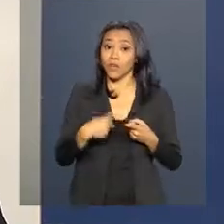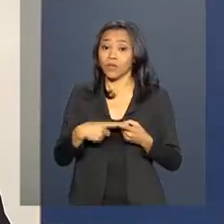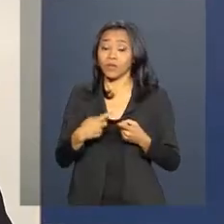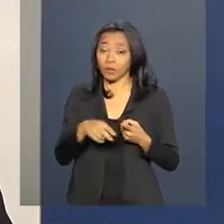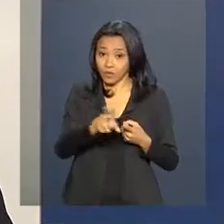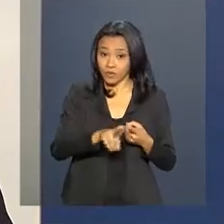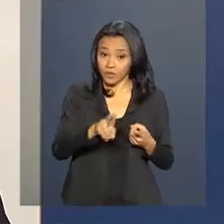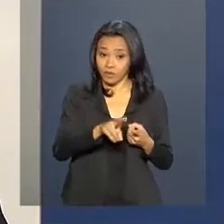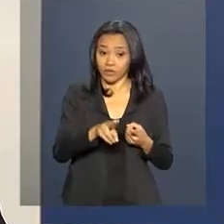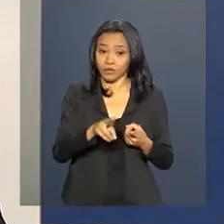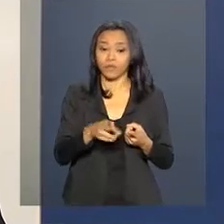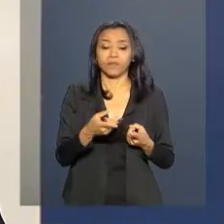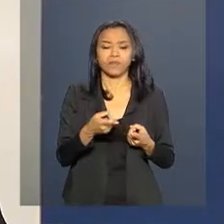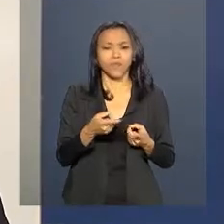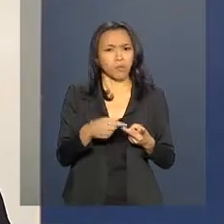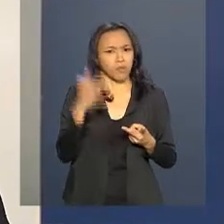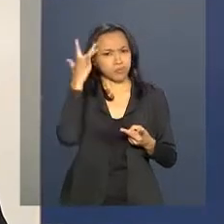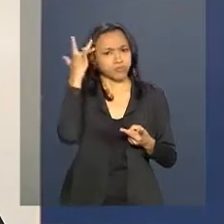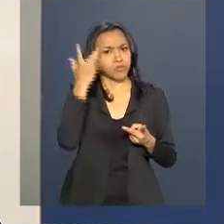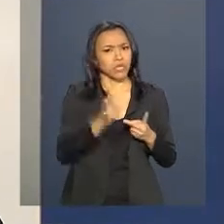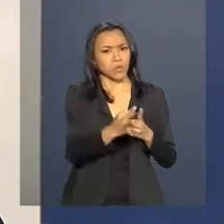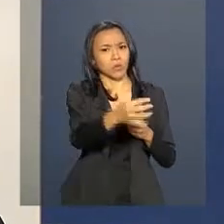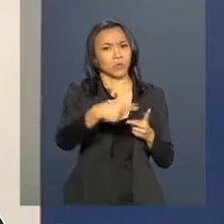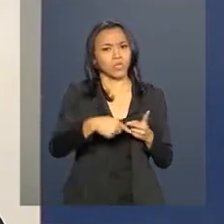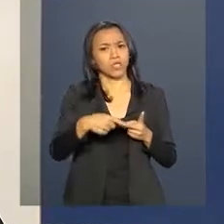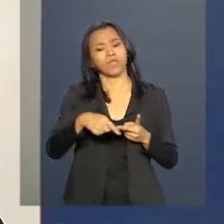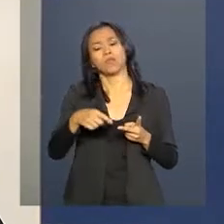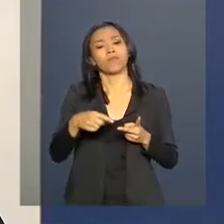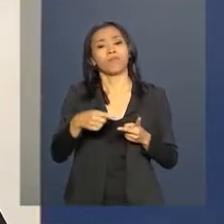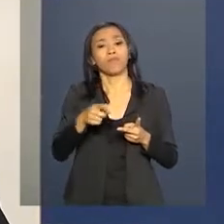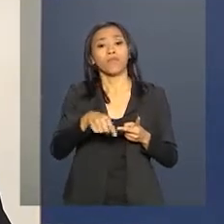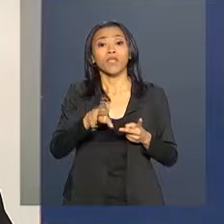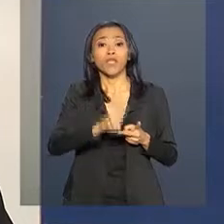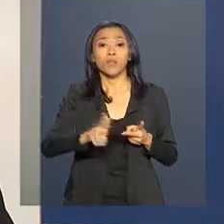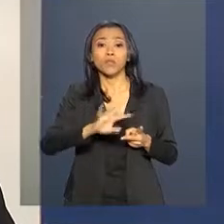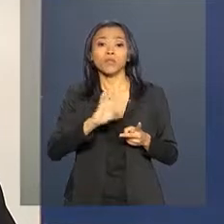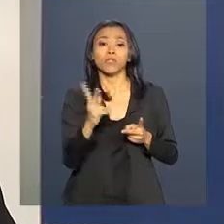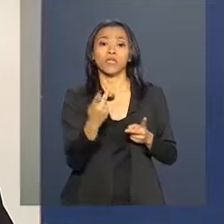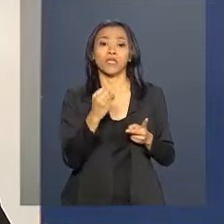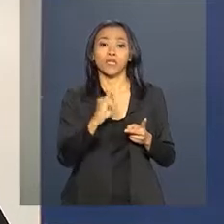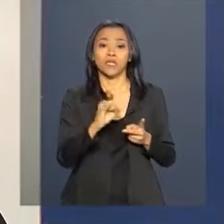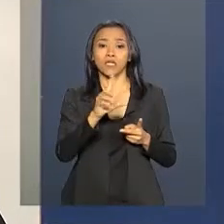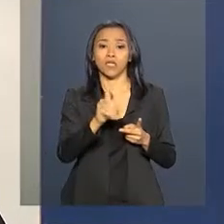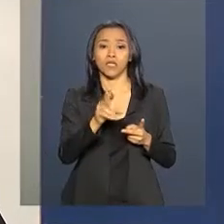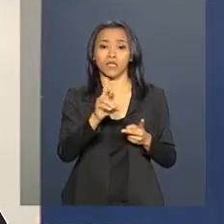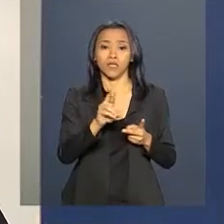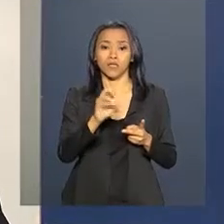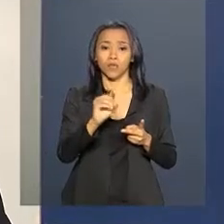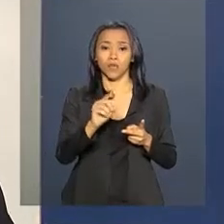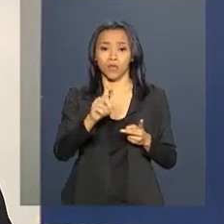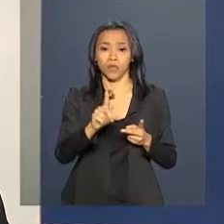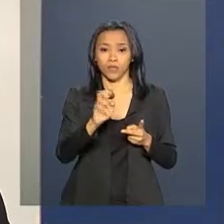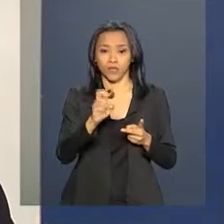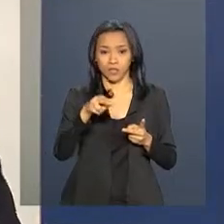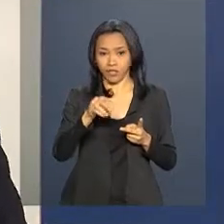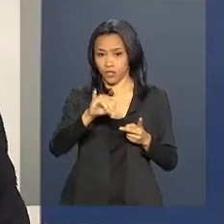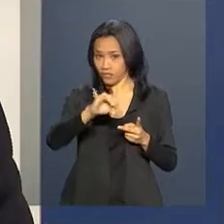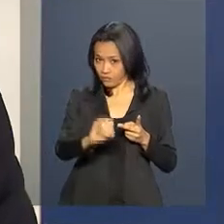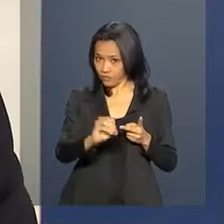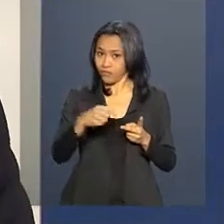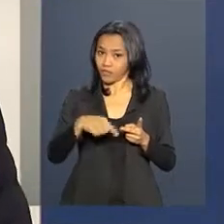combustível, que utiliza célula de combustível a hidrogênio, onde a gente pode tirar o hidrogênio da molécula de